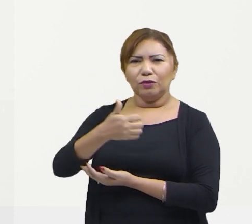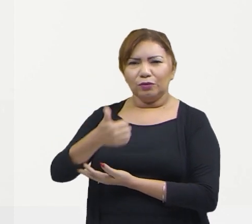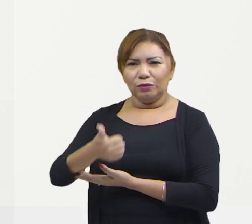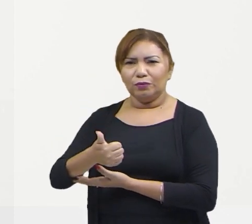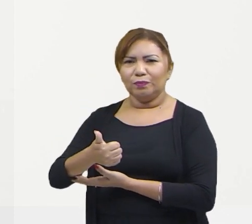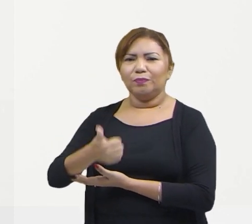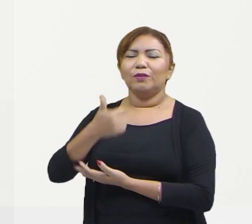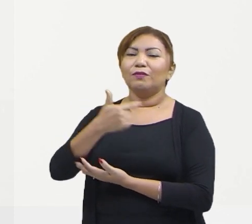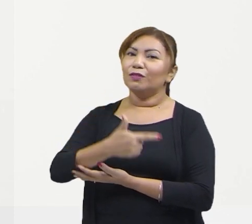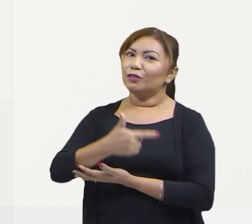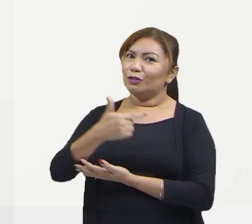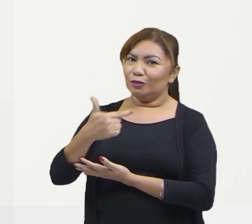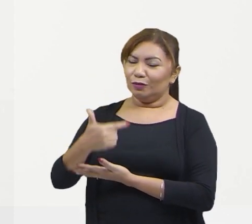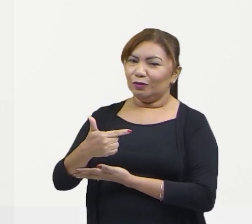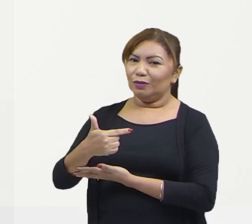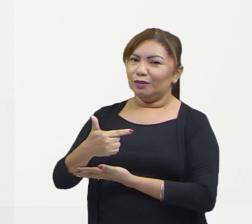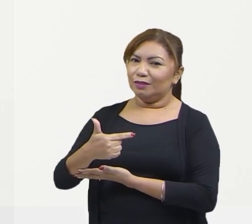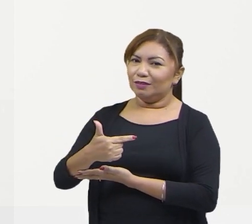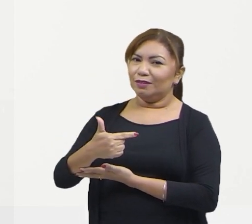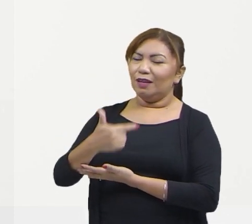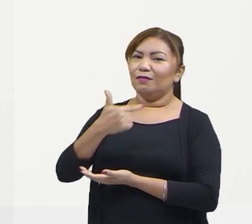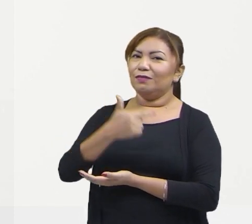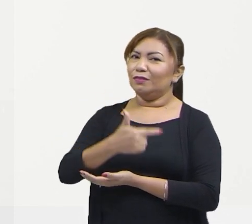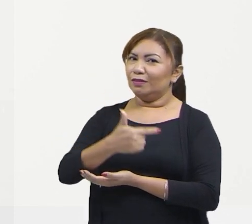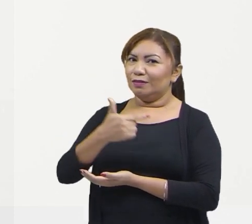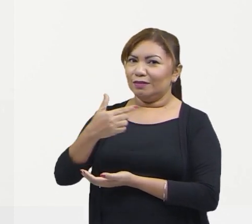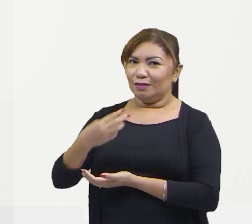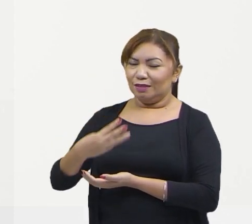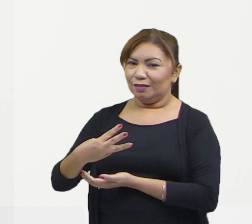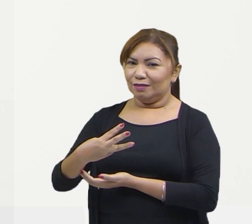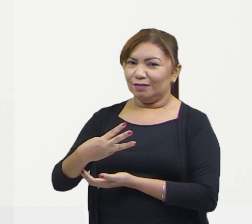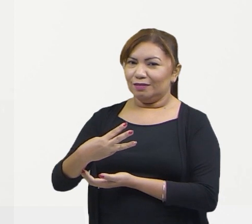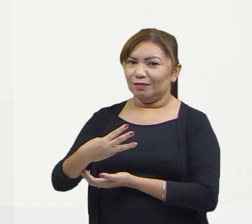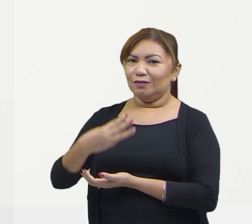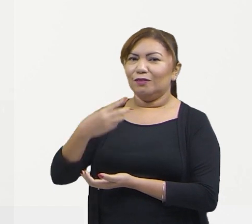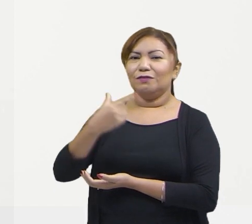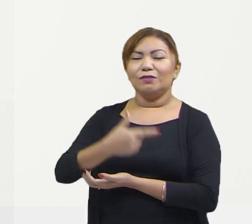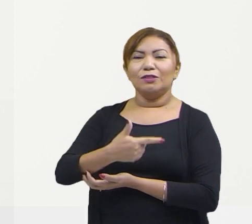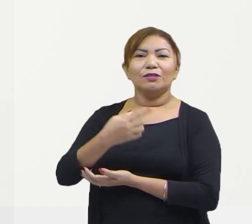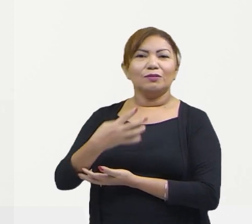21, 22, 23,